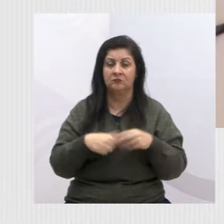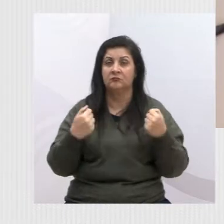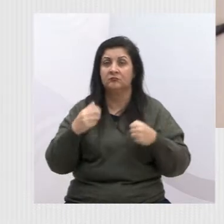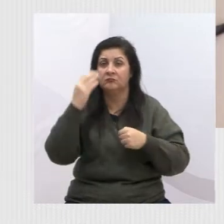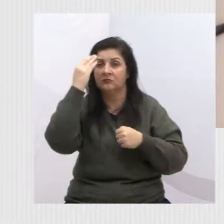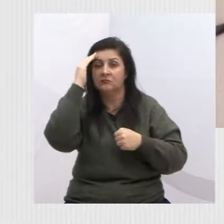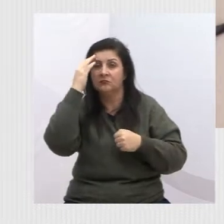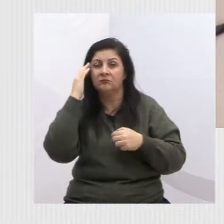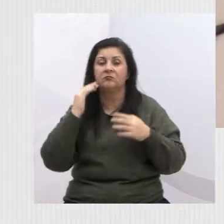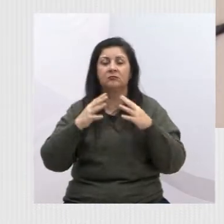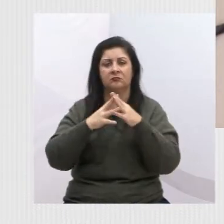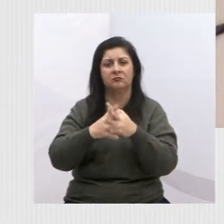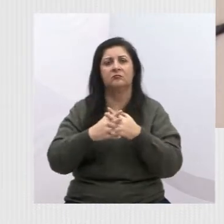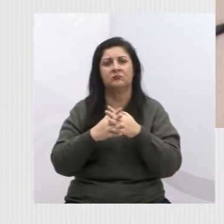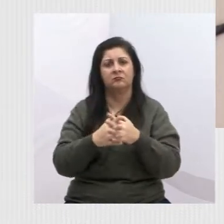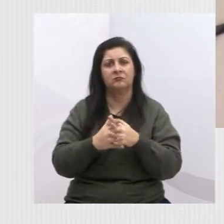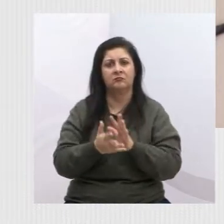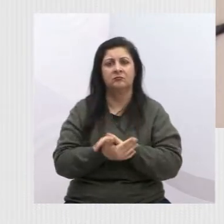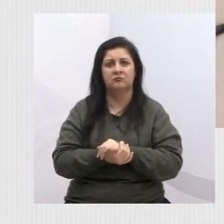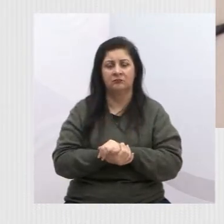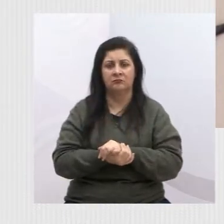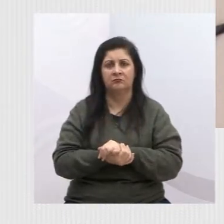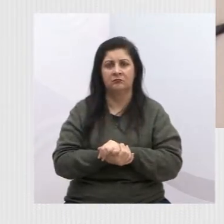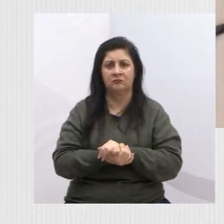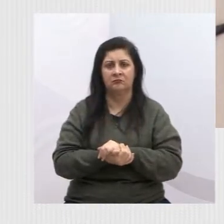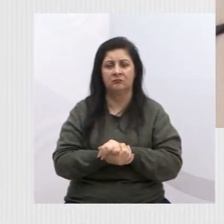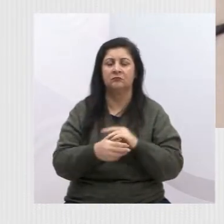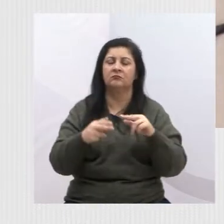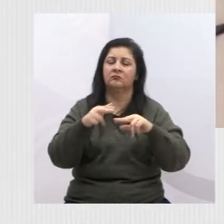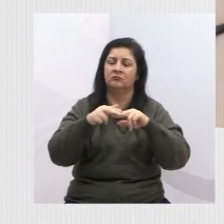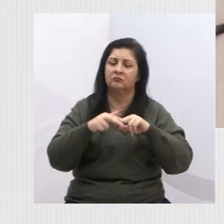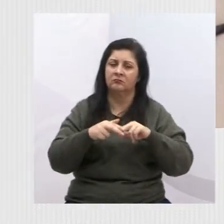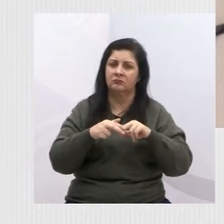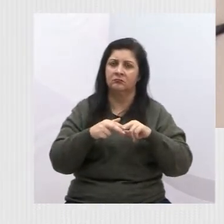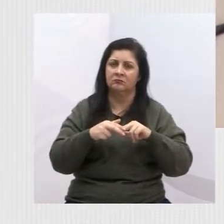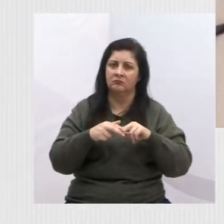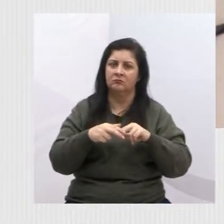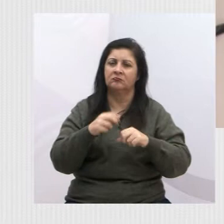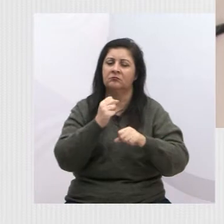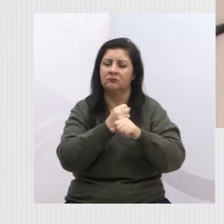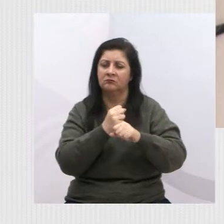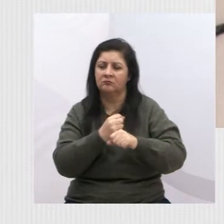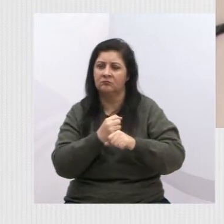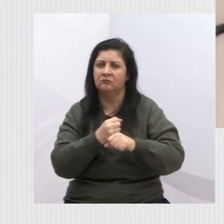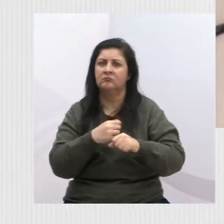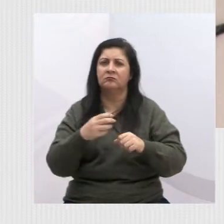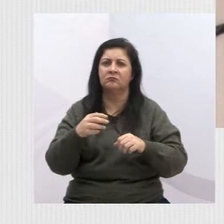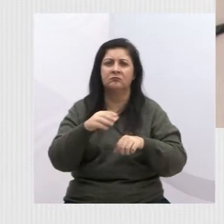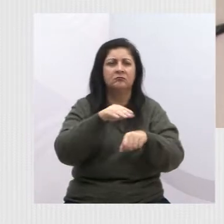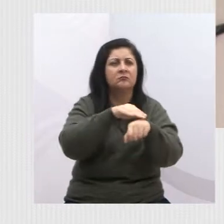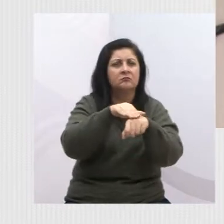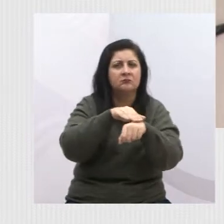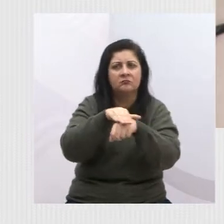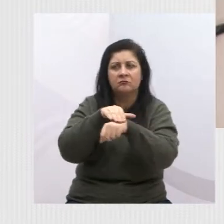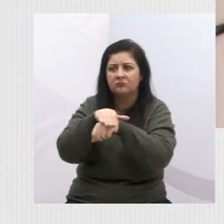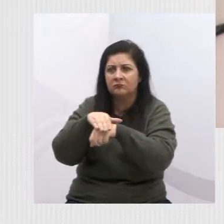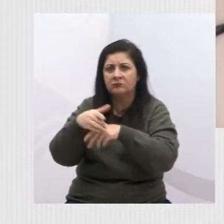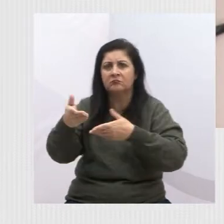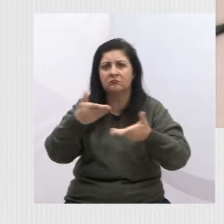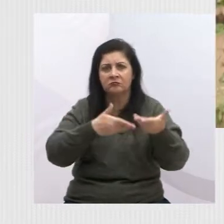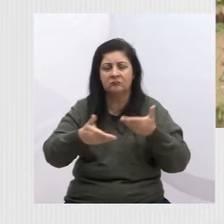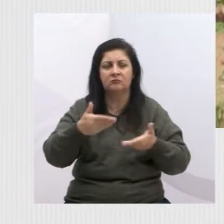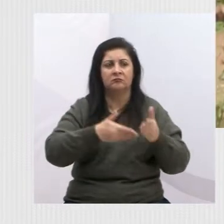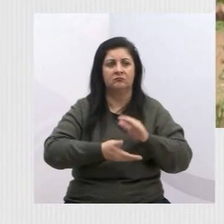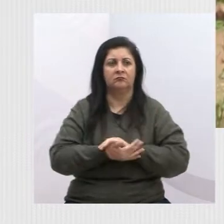a dificuldade que tinha quem fiscalizava. Por isso foi construído ouvindo essas pessoas, como eu disse anteriormente, essas pessoas que estão na linha de